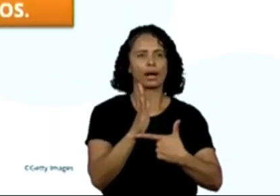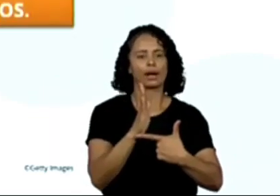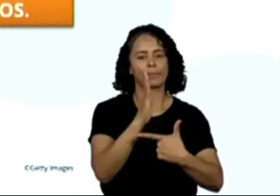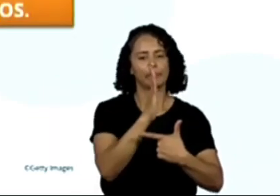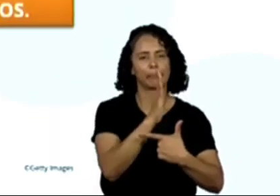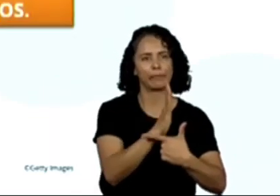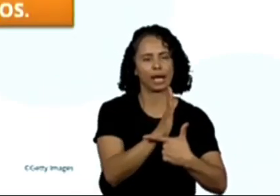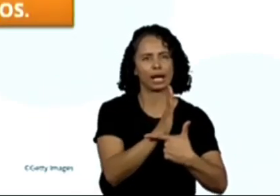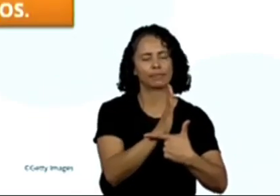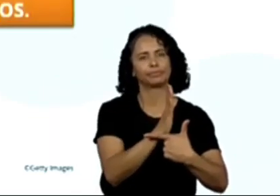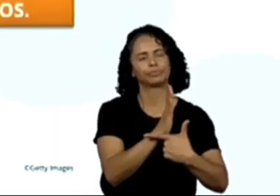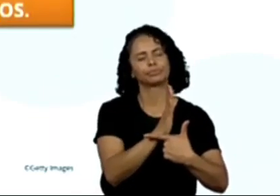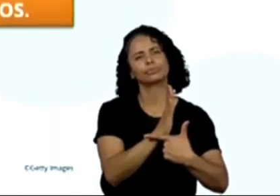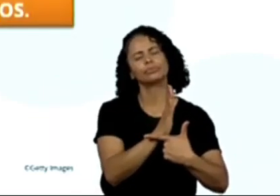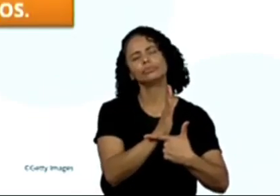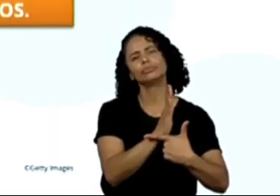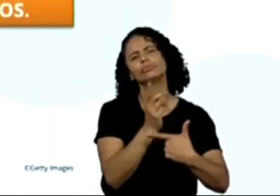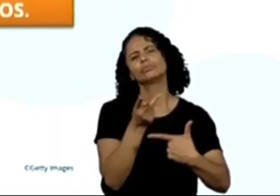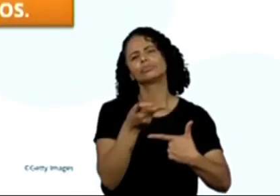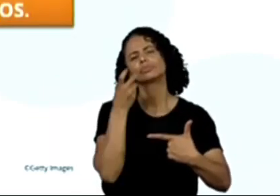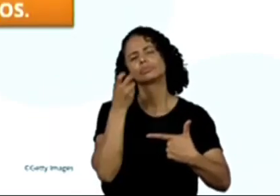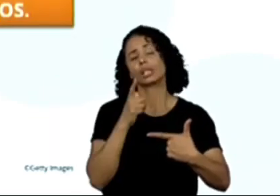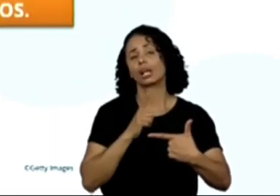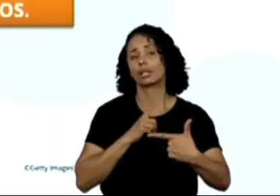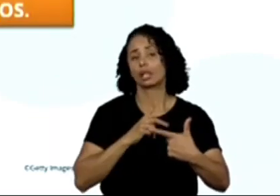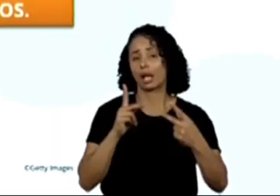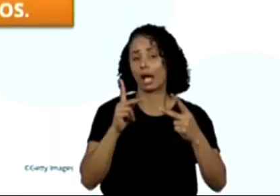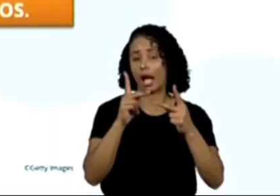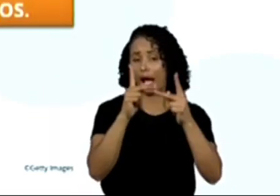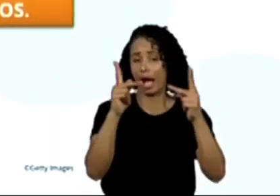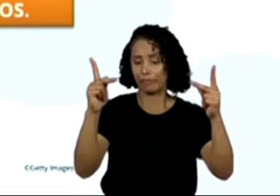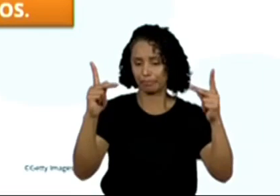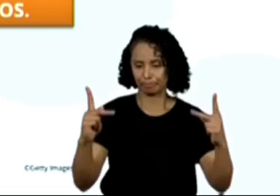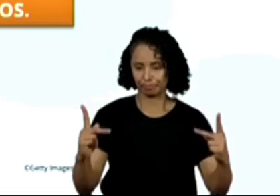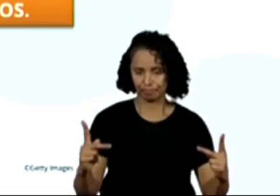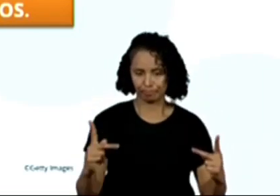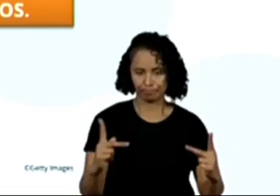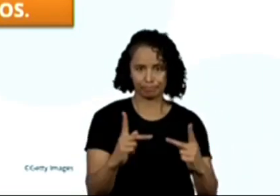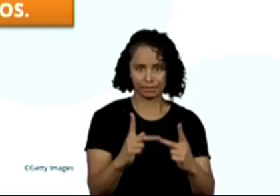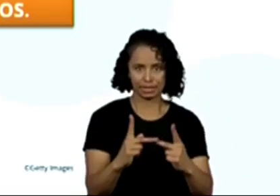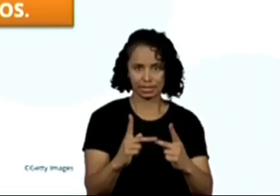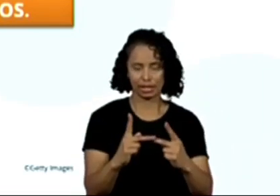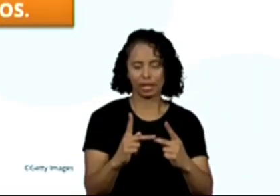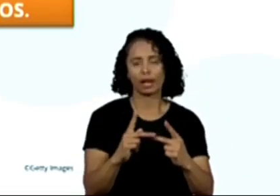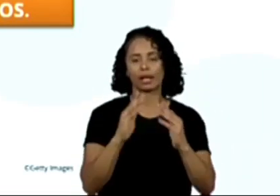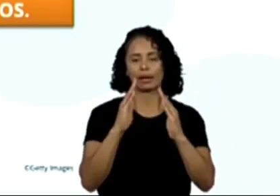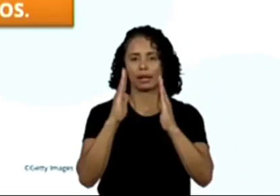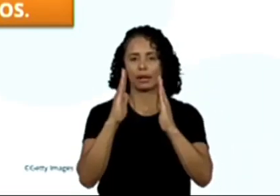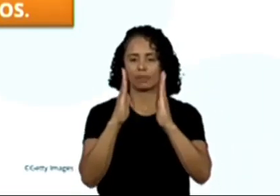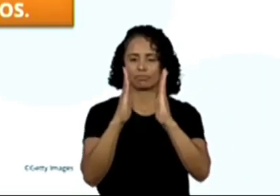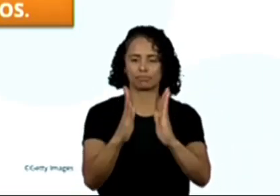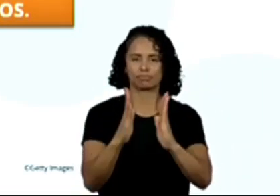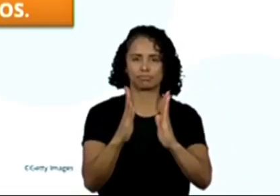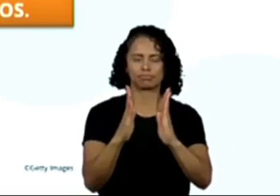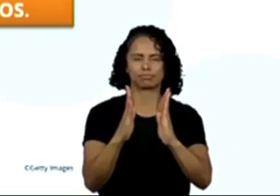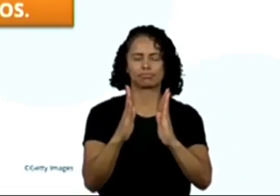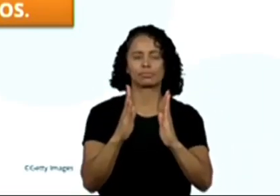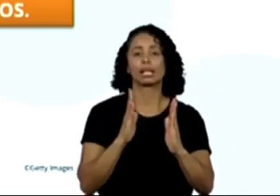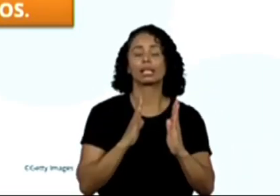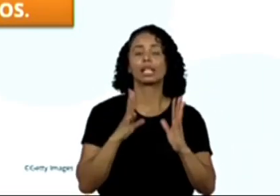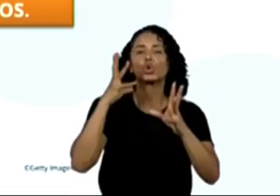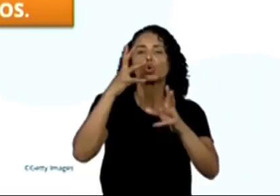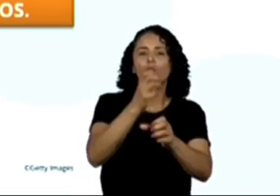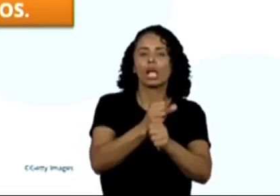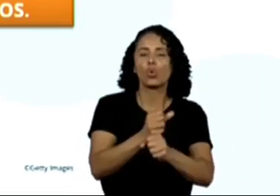atenção? Então, a pizza inteira, ela tem 6 pedaços. A terça parte, aí no caso, se refere apenas